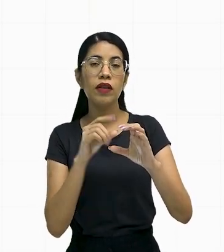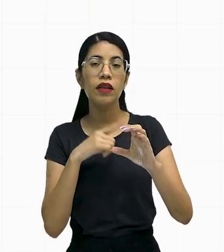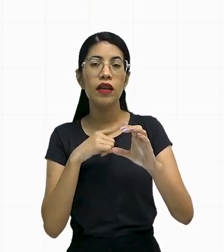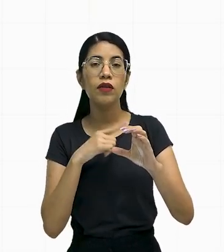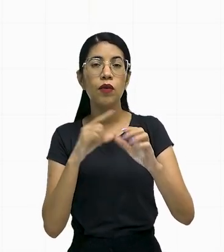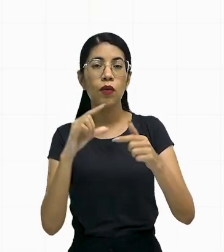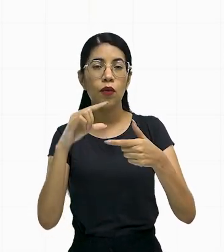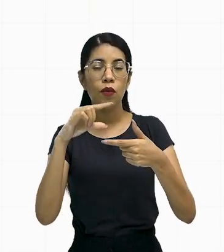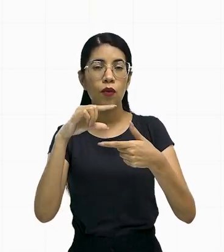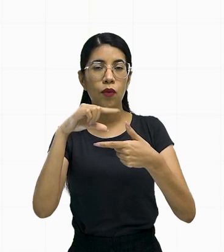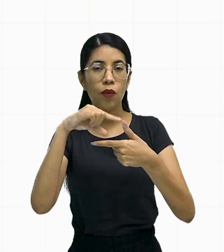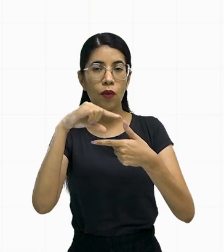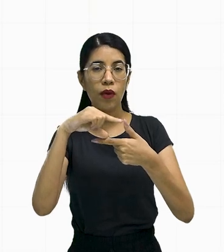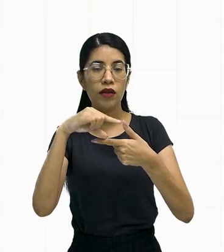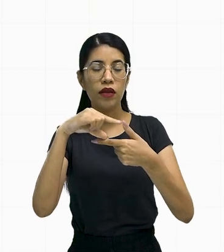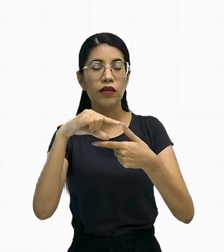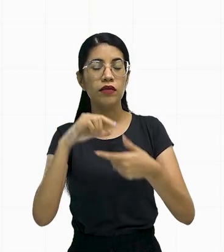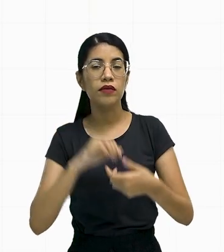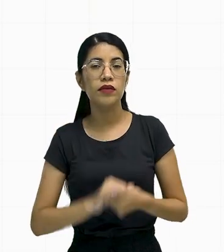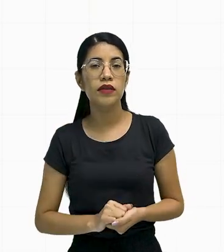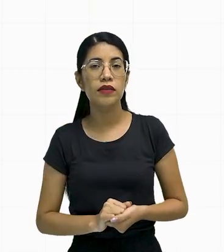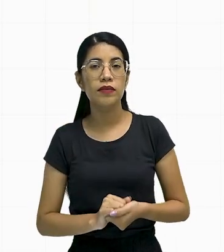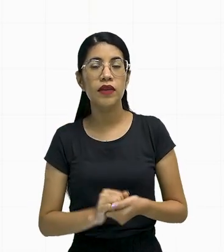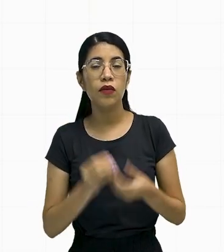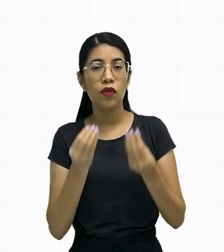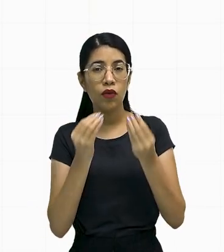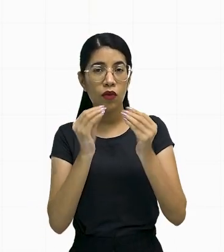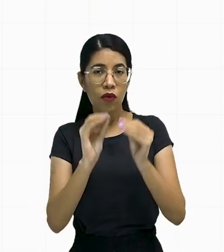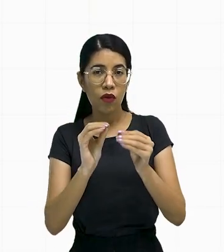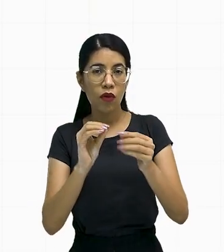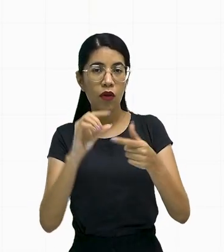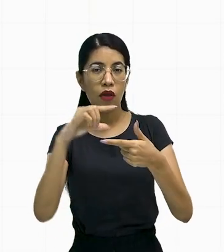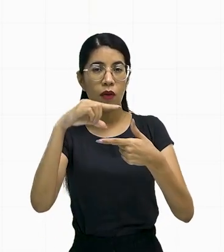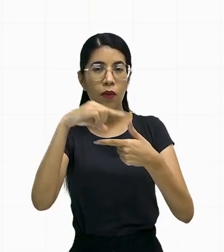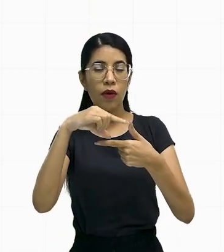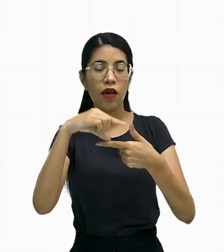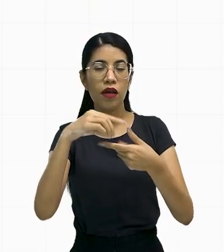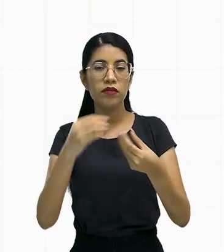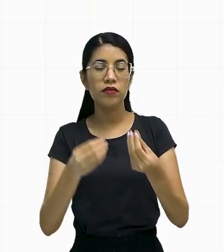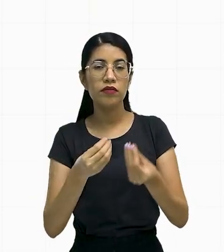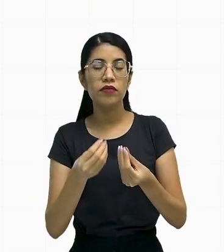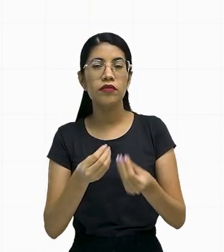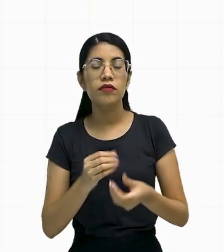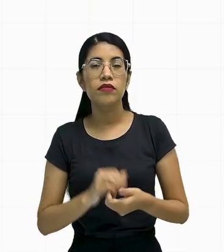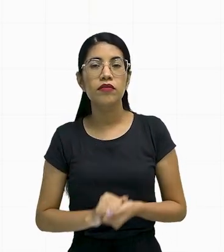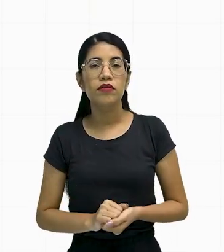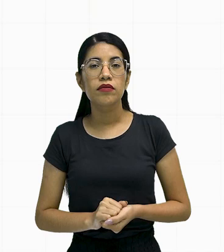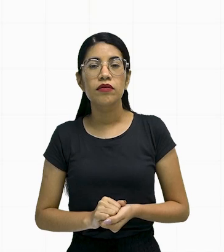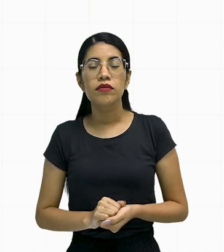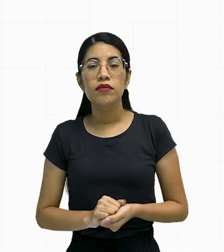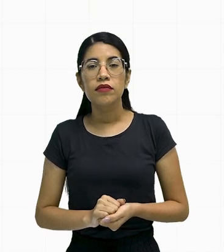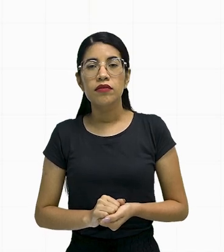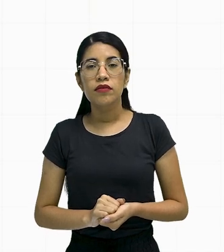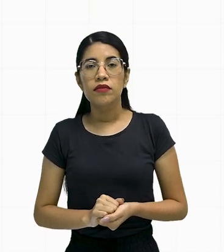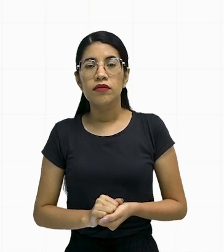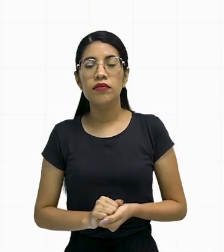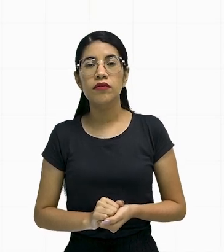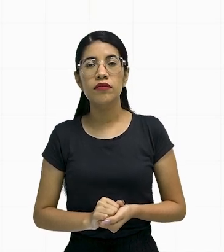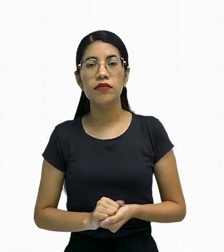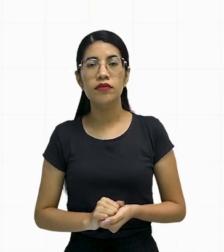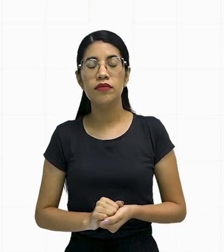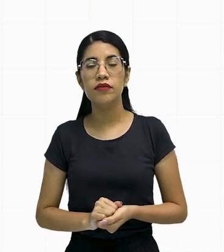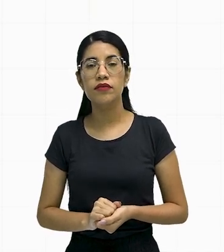um quadrado. Quando você inscreve um quadrado, é quando... Espera aí rapidinho. É